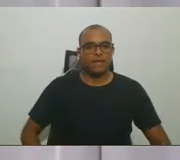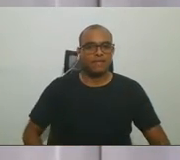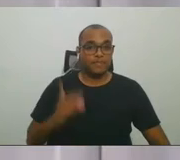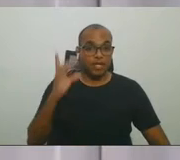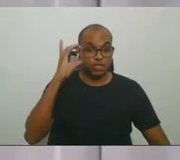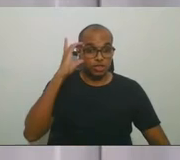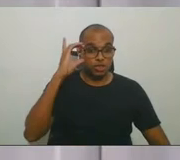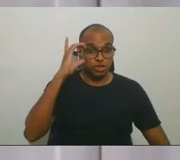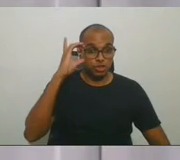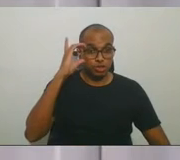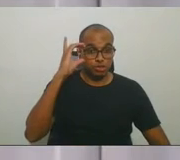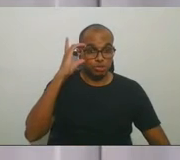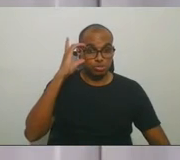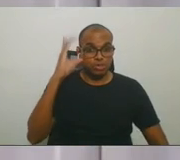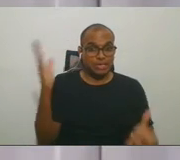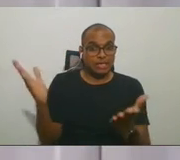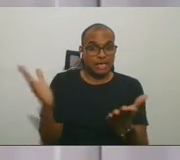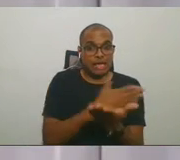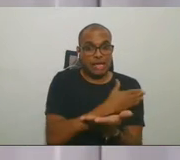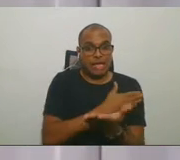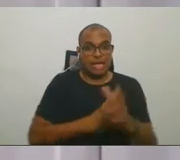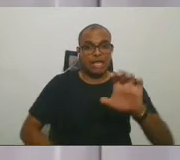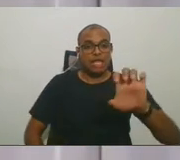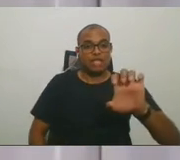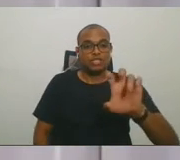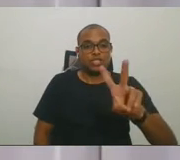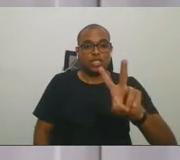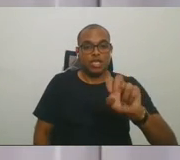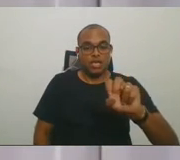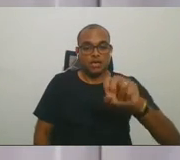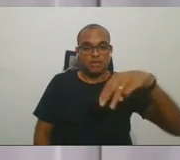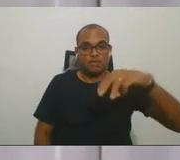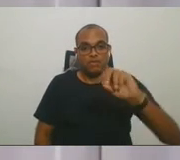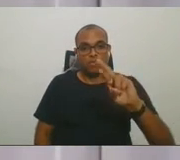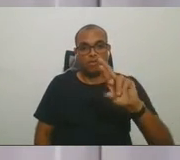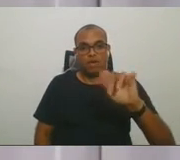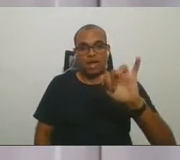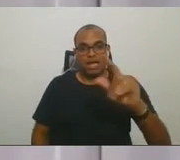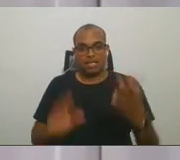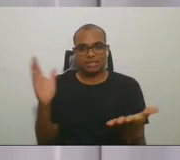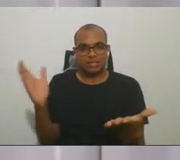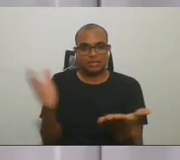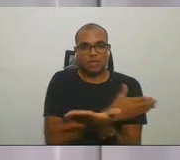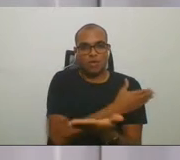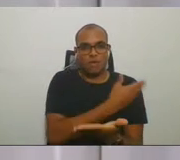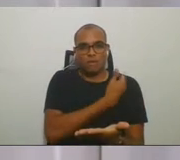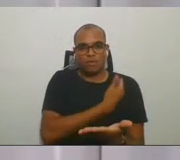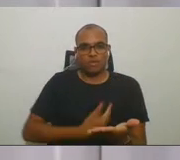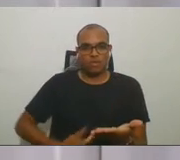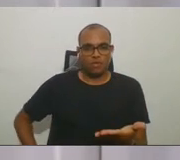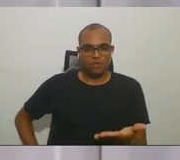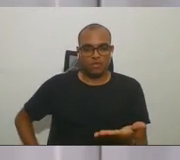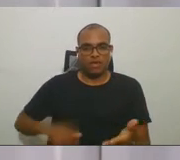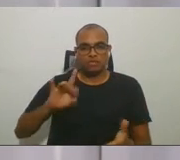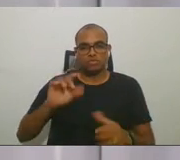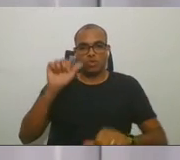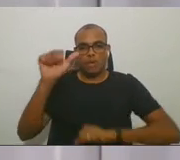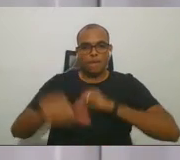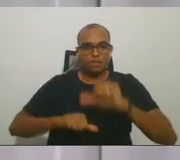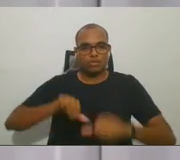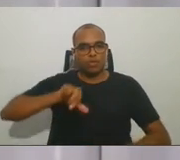de Evo Morales. No seu caso, o golpe apenas se disfarçou como não